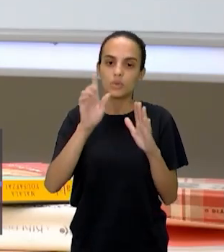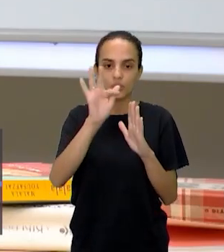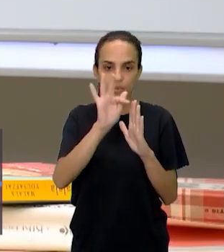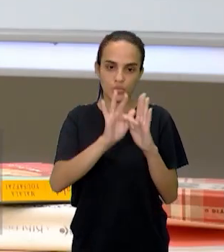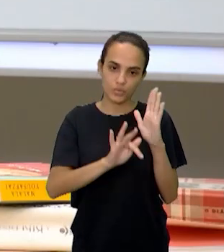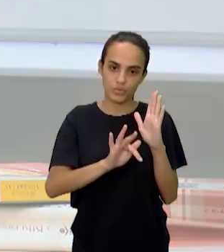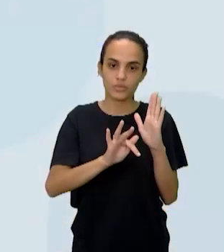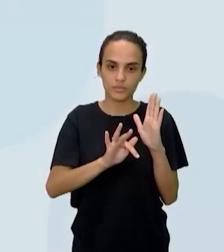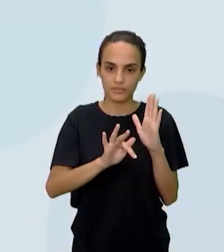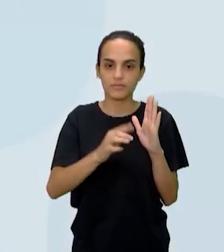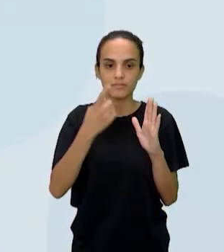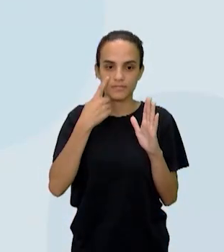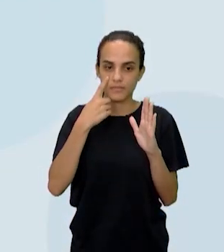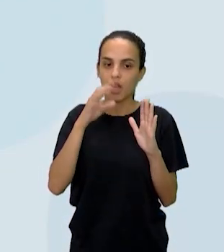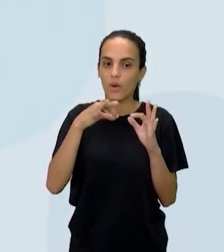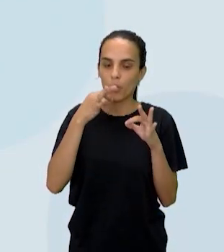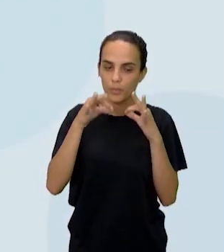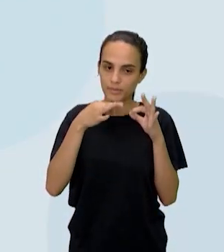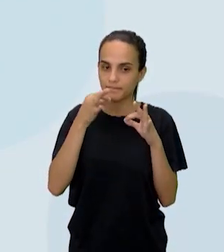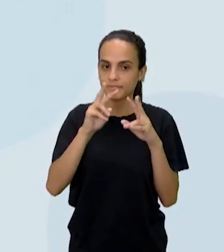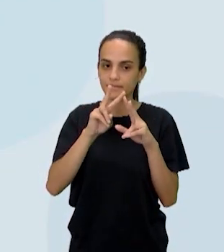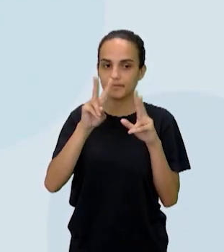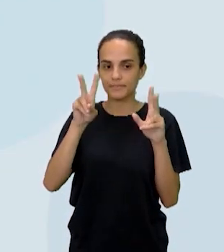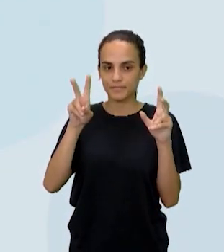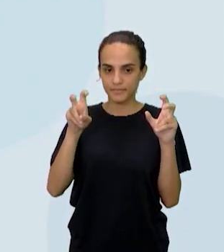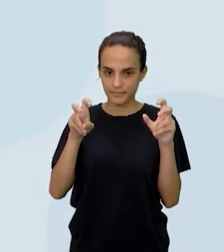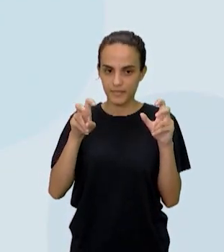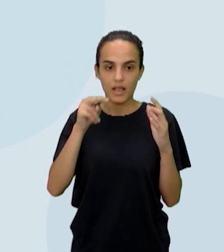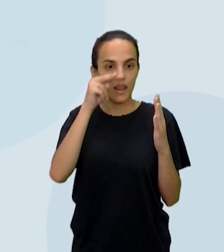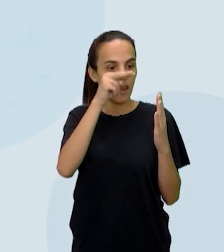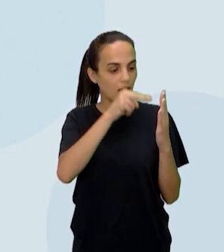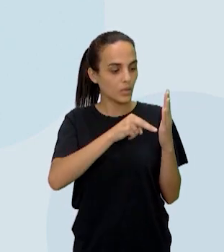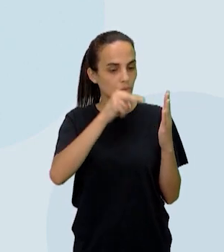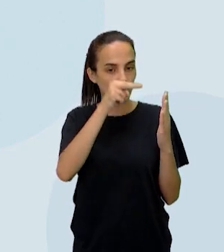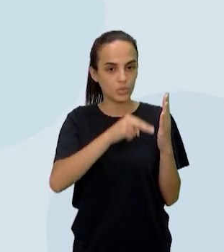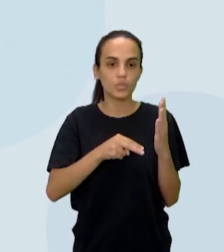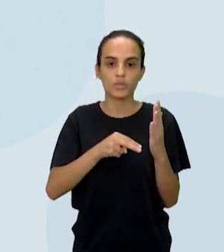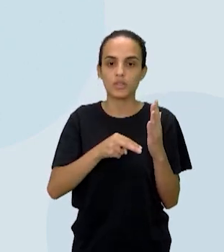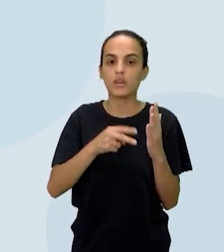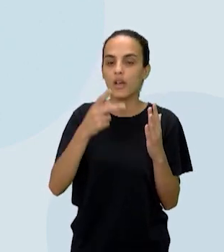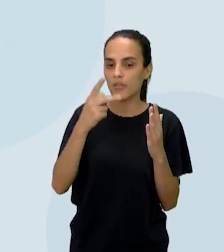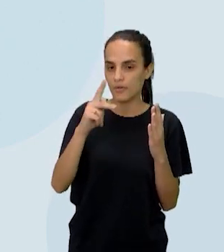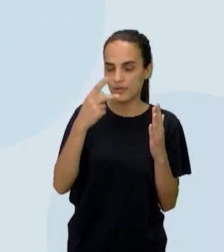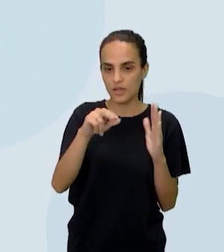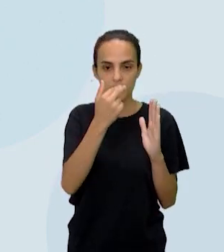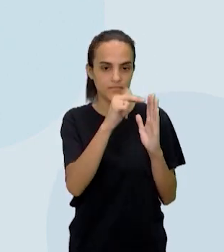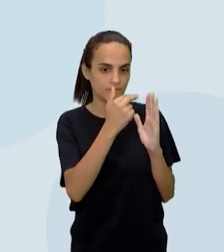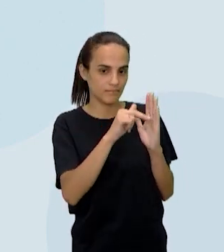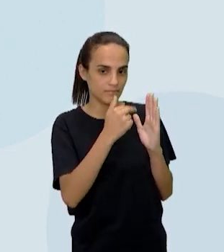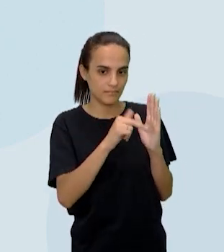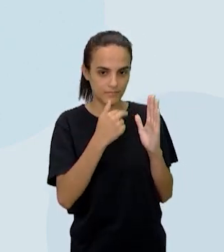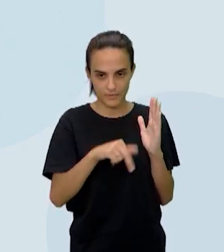texto dissertativo argumentativo com o tema leitura. Quando você for escrever sobre